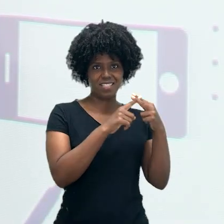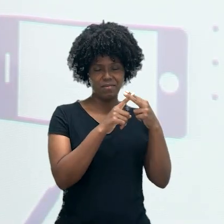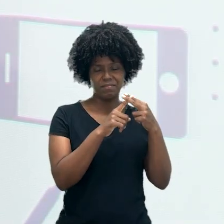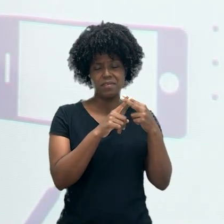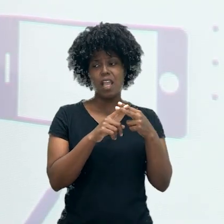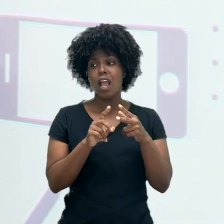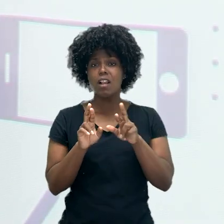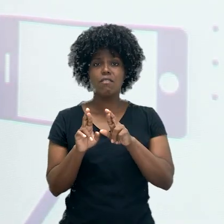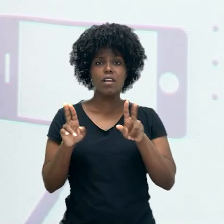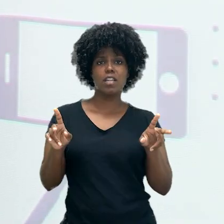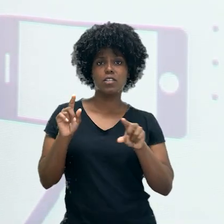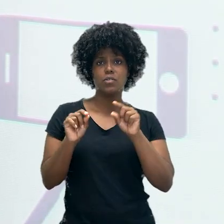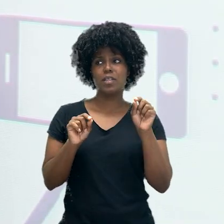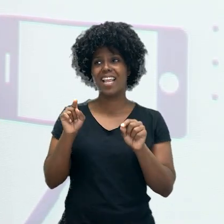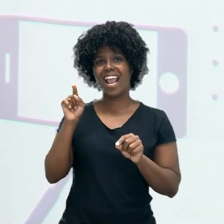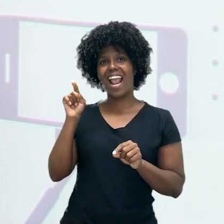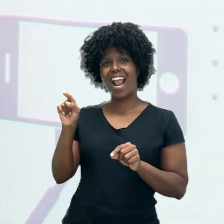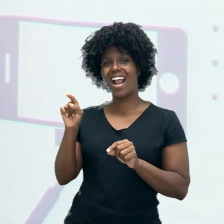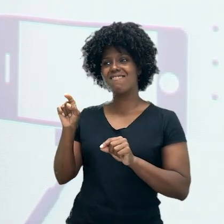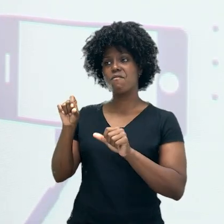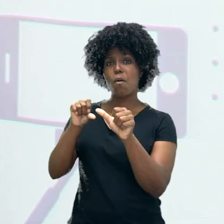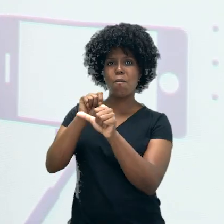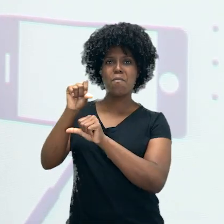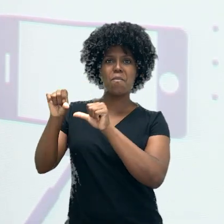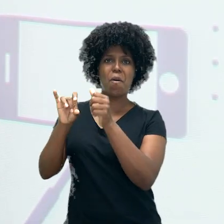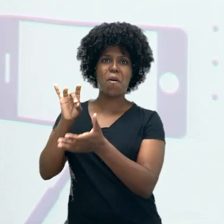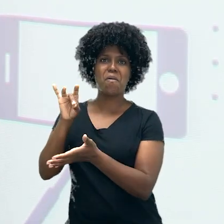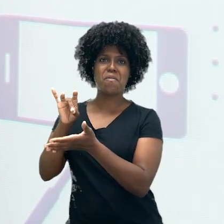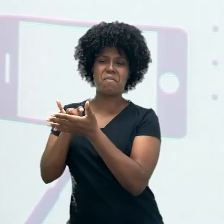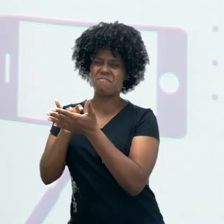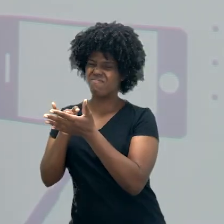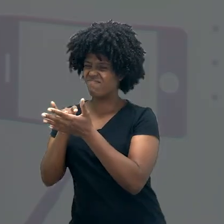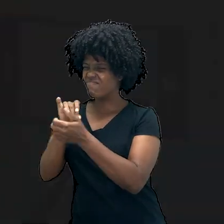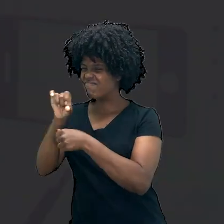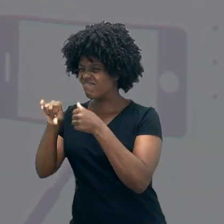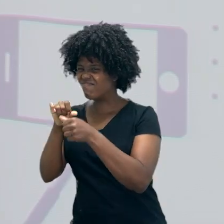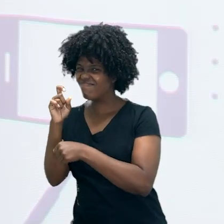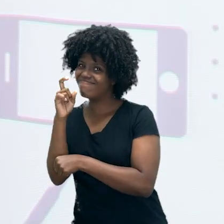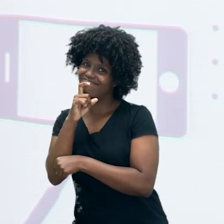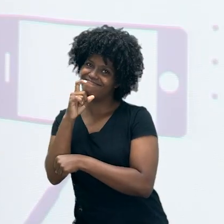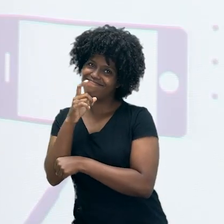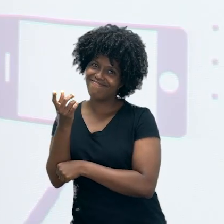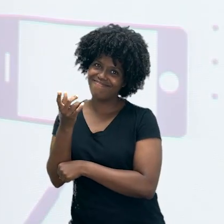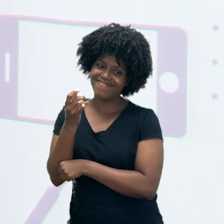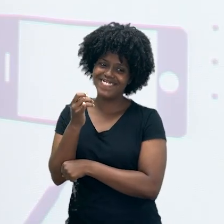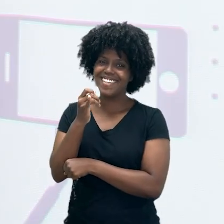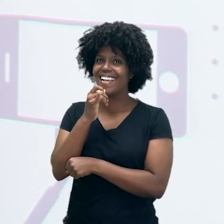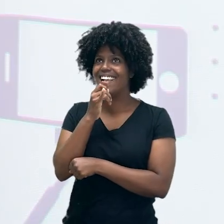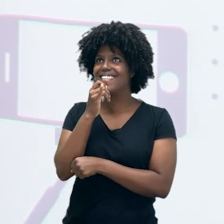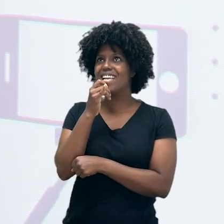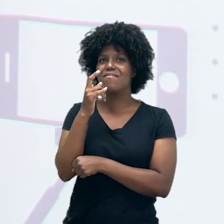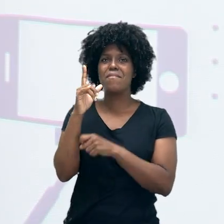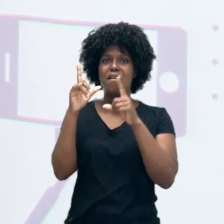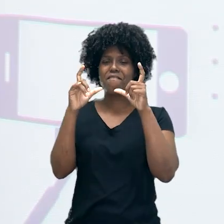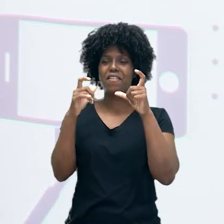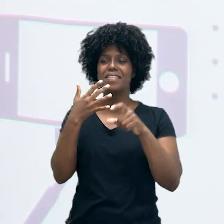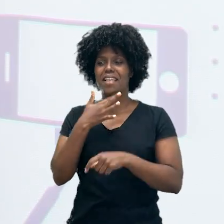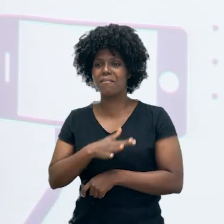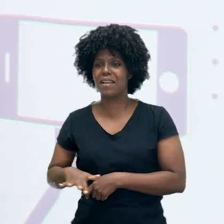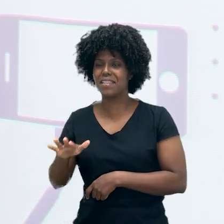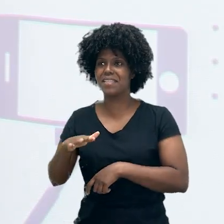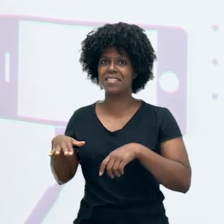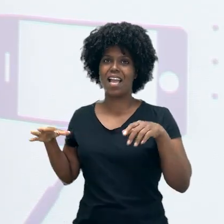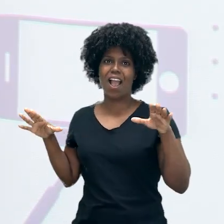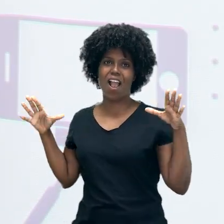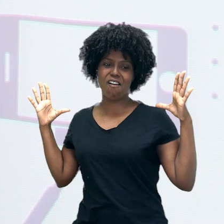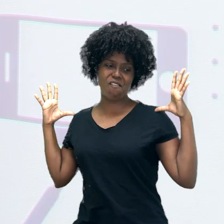a diferença fundamental dos dois é que a manipulação manipula a realidade. E aí a gente, essas fotos, por exemplo, que tá a criança